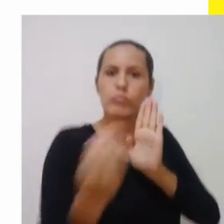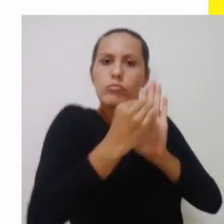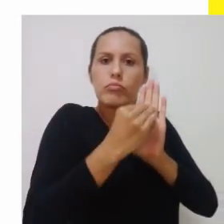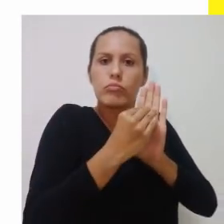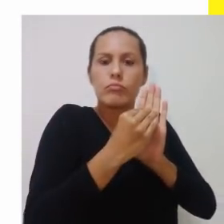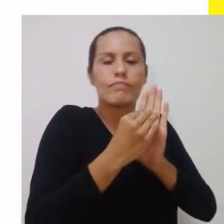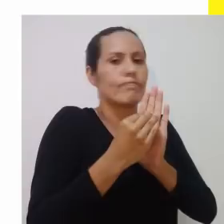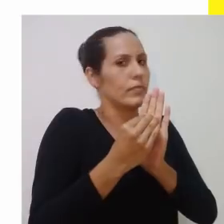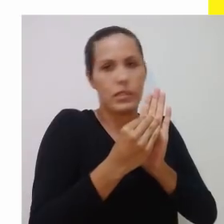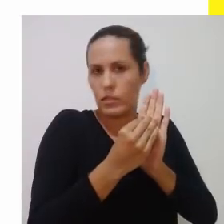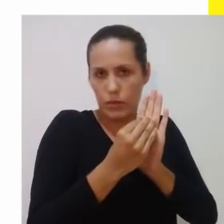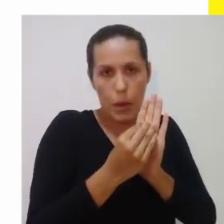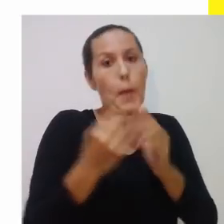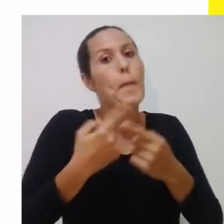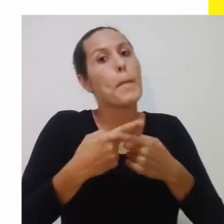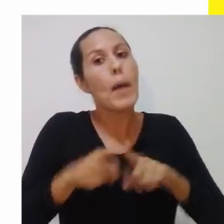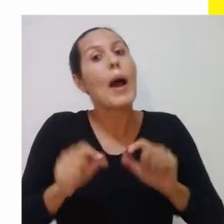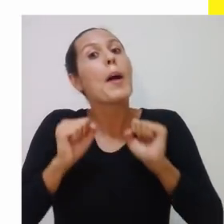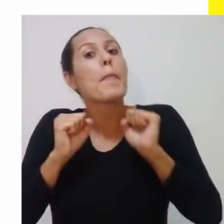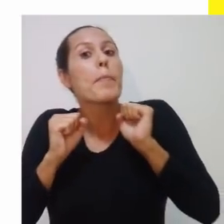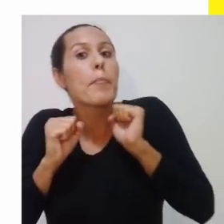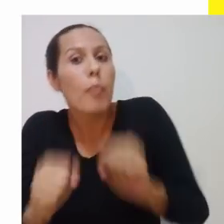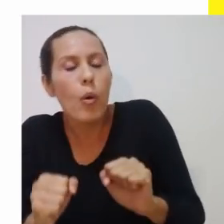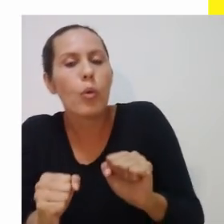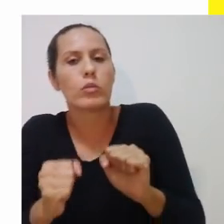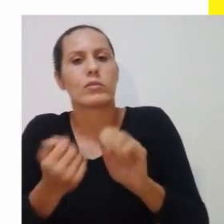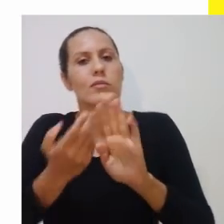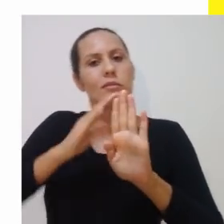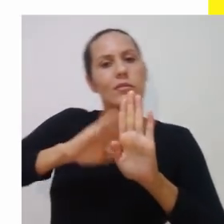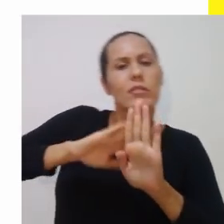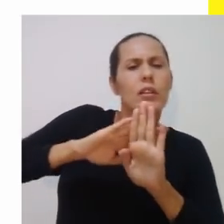autor no texto, mas podem ser